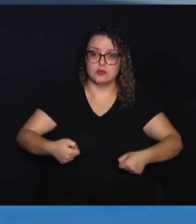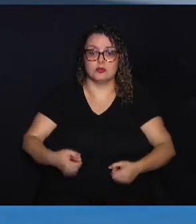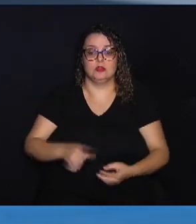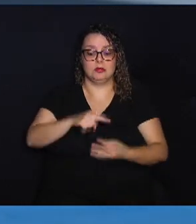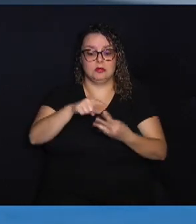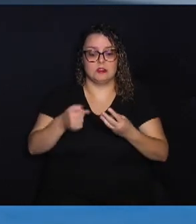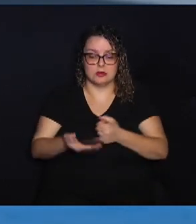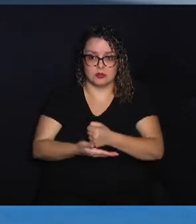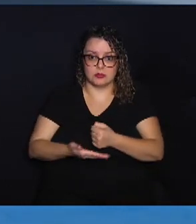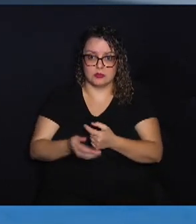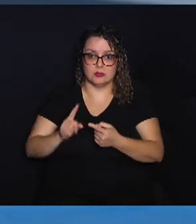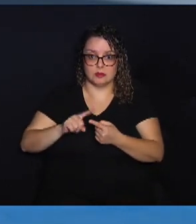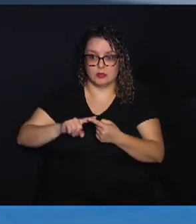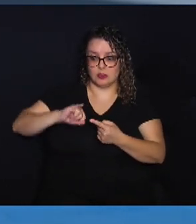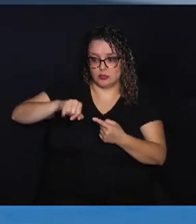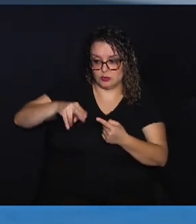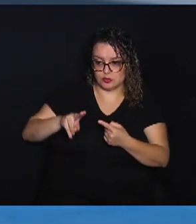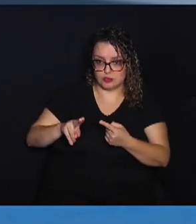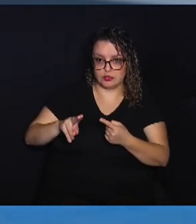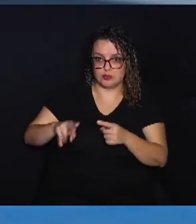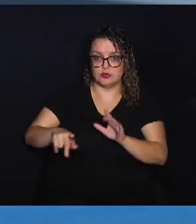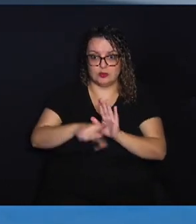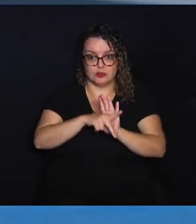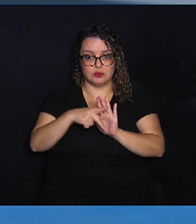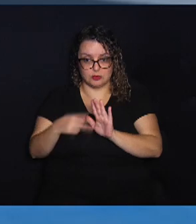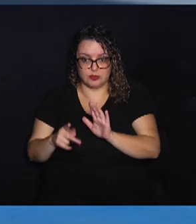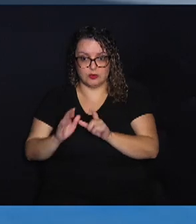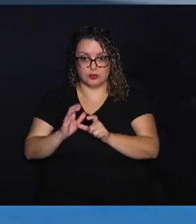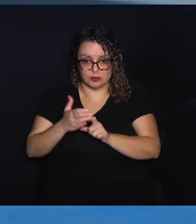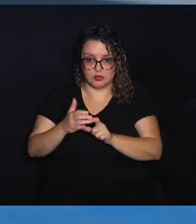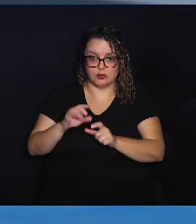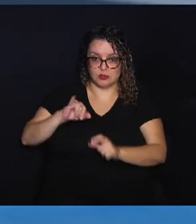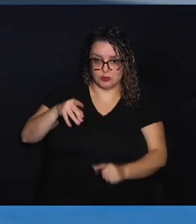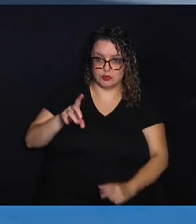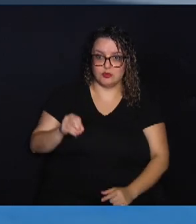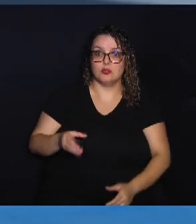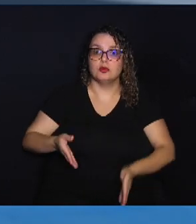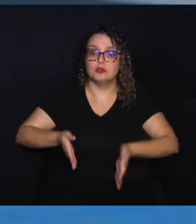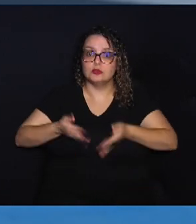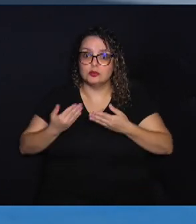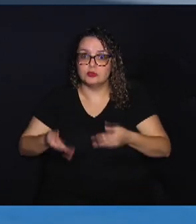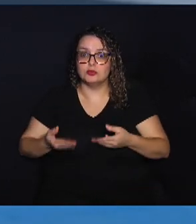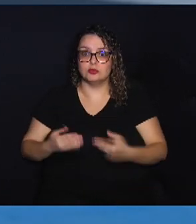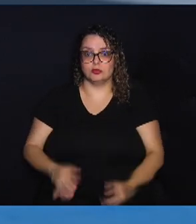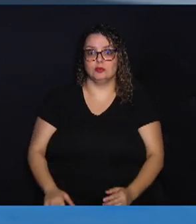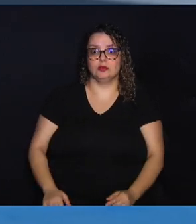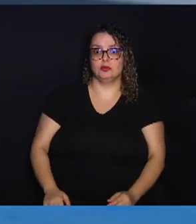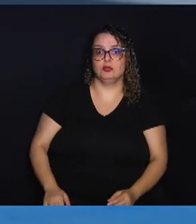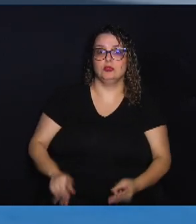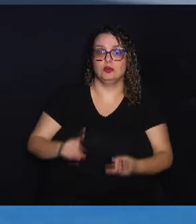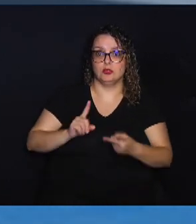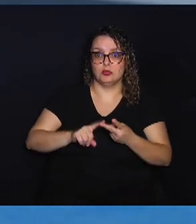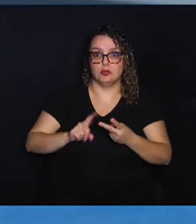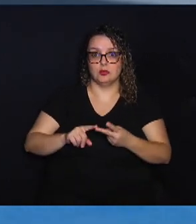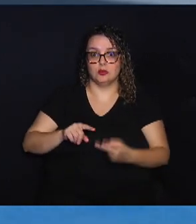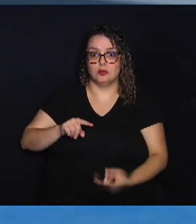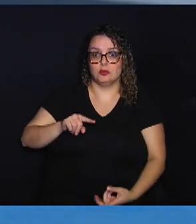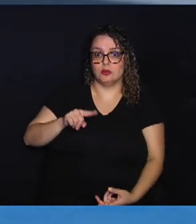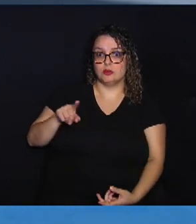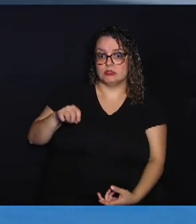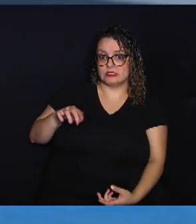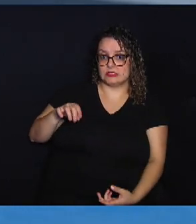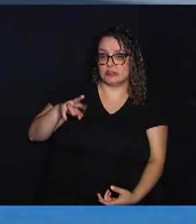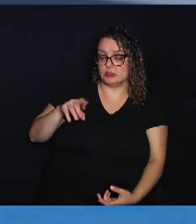princípios. Ju, que é onde faz parte da palavra judô, que é a suavidade. E o segundo princípio é o Zeiroku Zenyo,